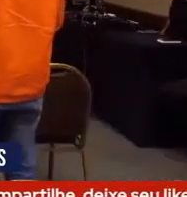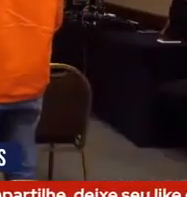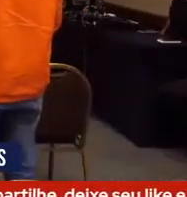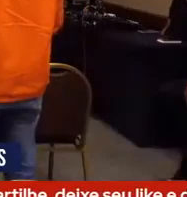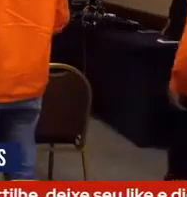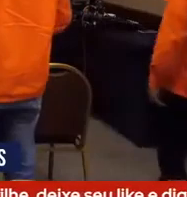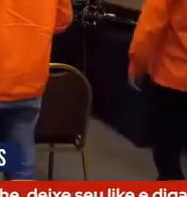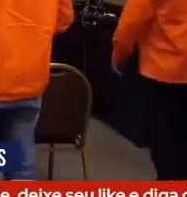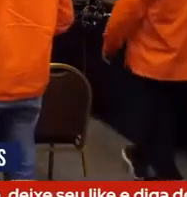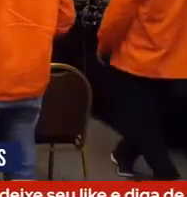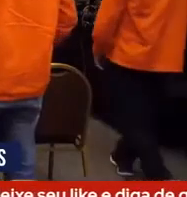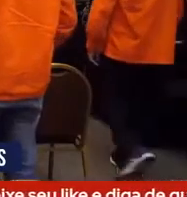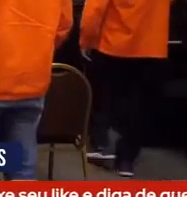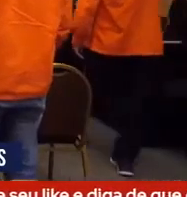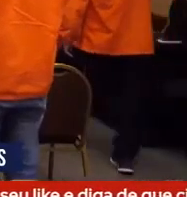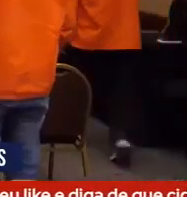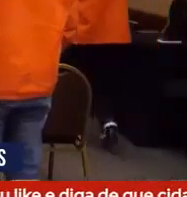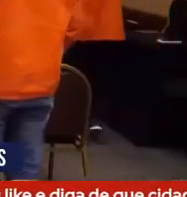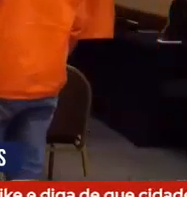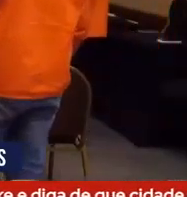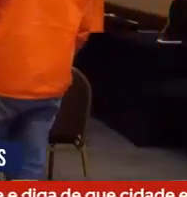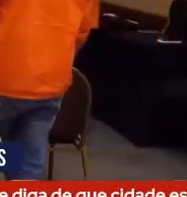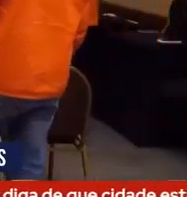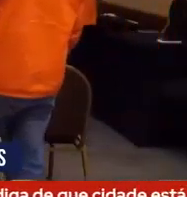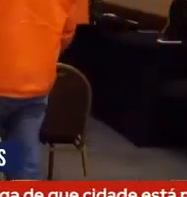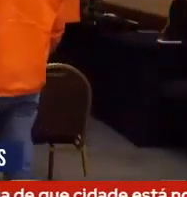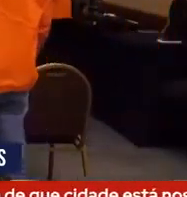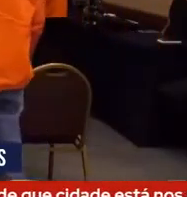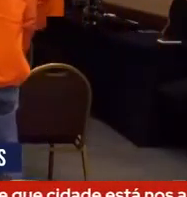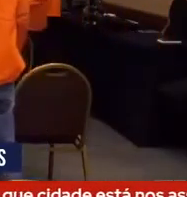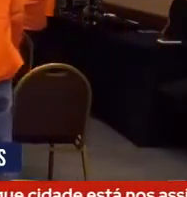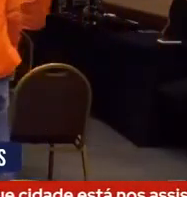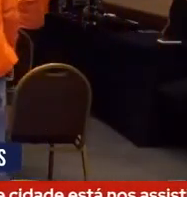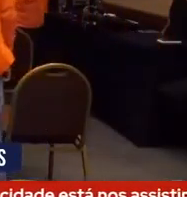podemos começar pelo A, sim, pelo Amazonas, né? Aí depois a